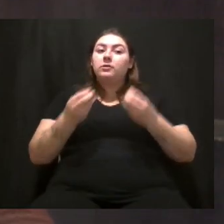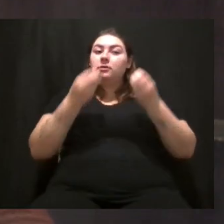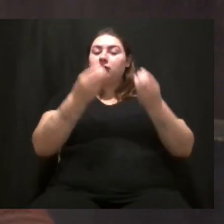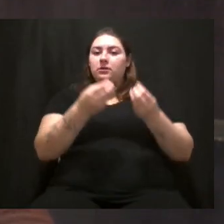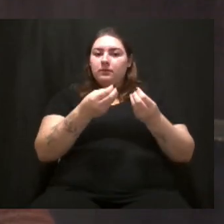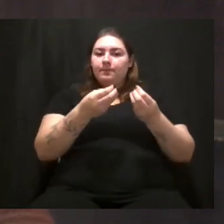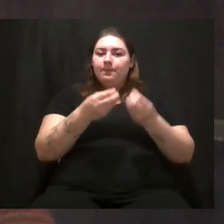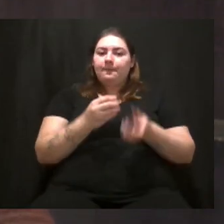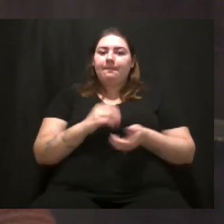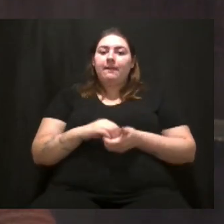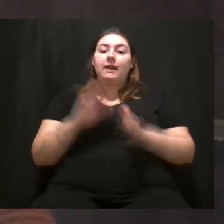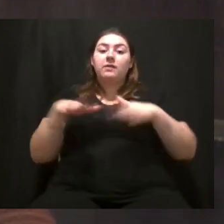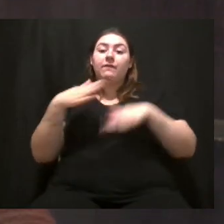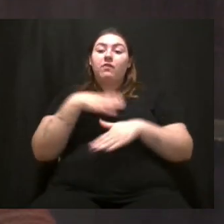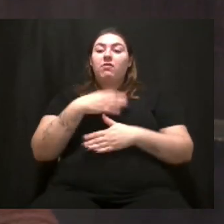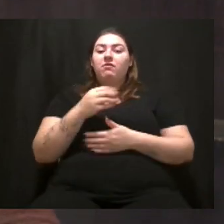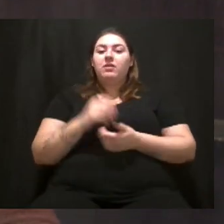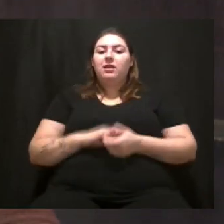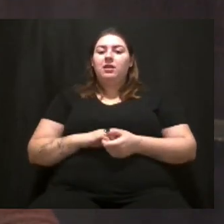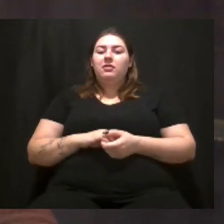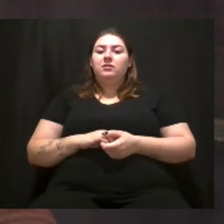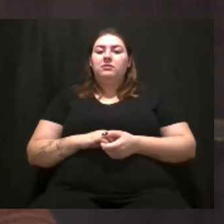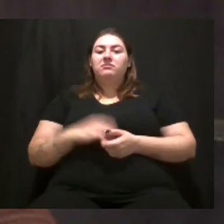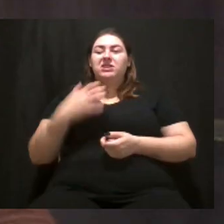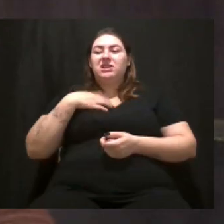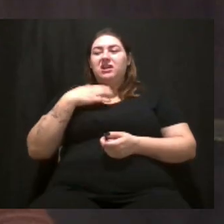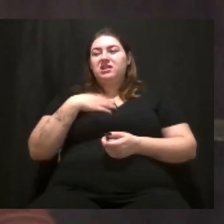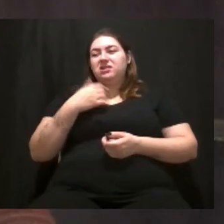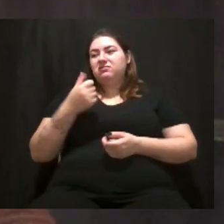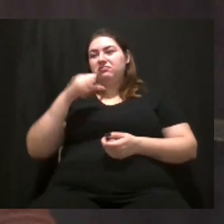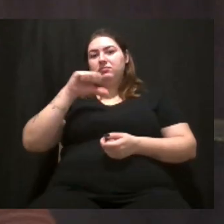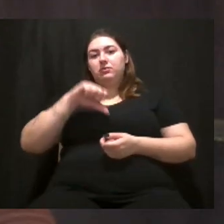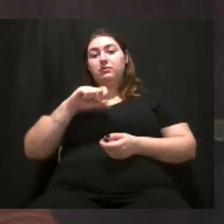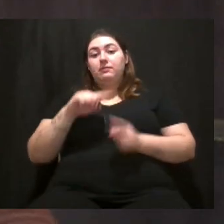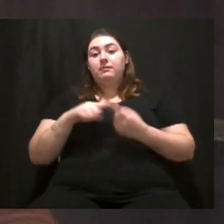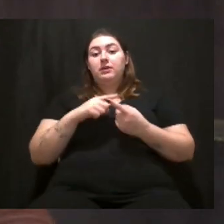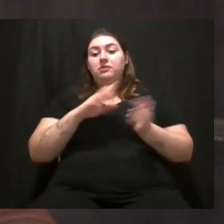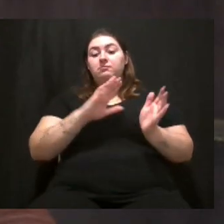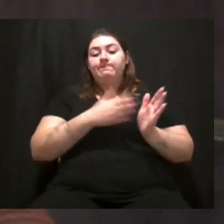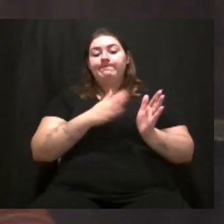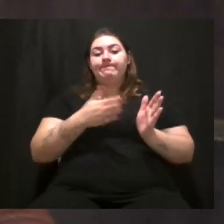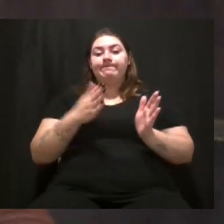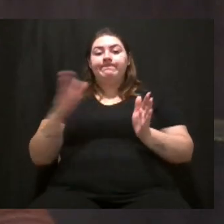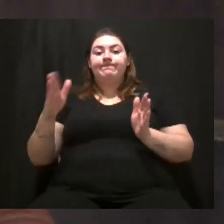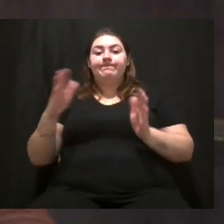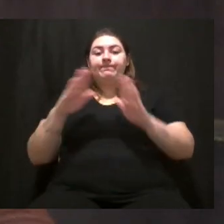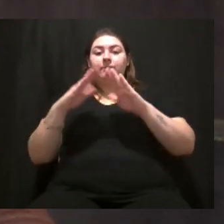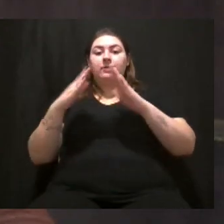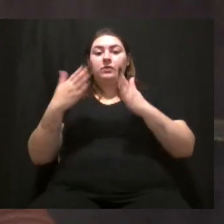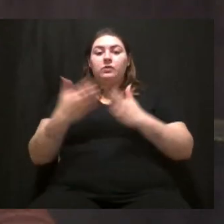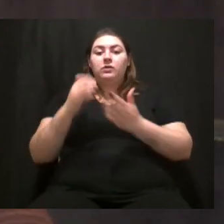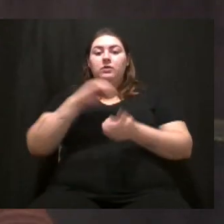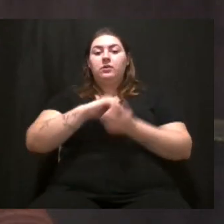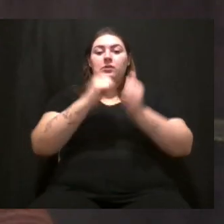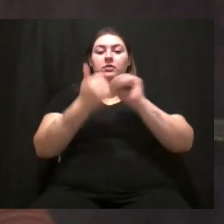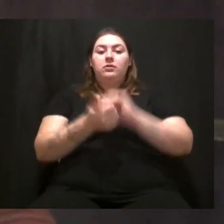naquela escola, mas que dentro, sei lá, do meu trajeto, aquela escola é a que se adapta melhor à nossa rotina. Sim. Ou dentro